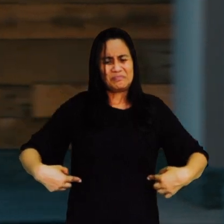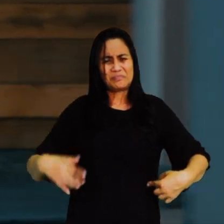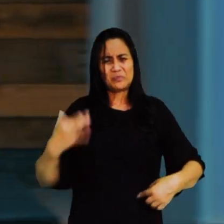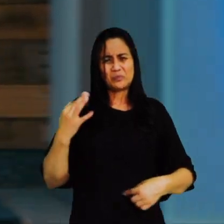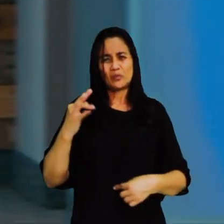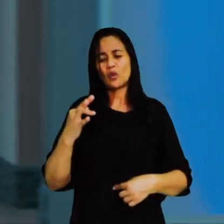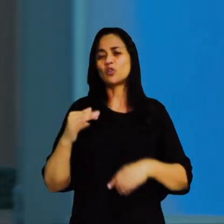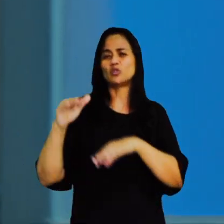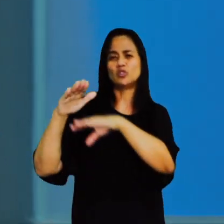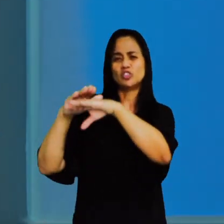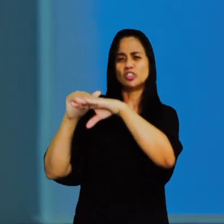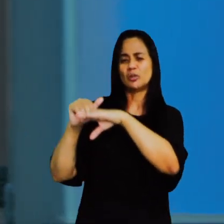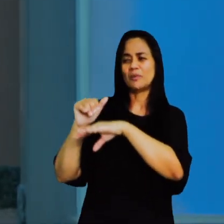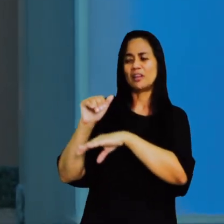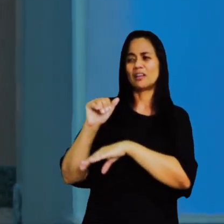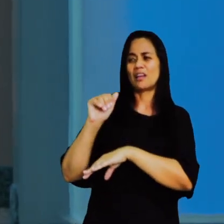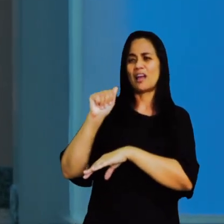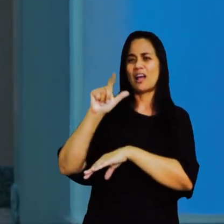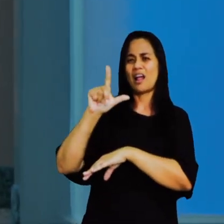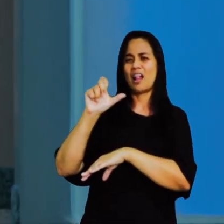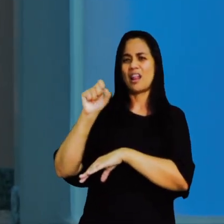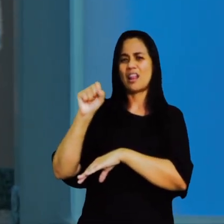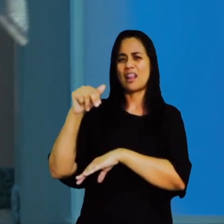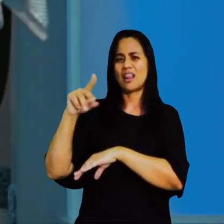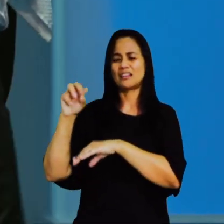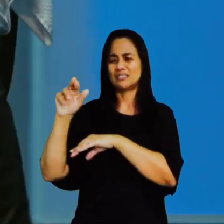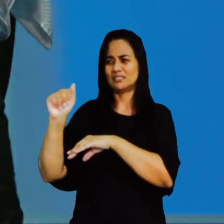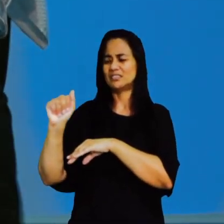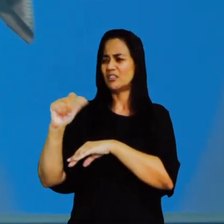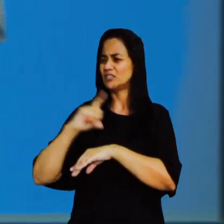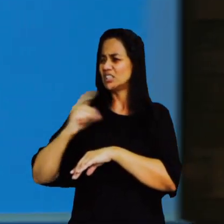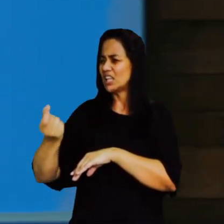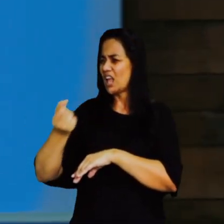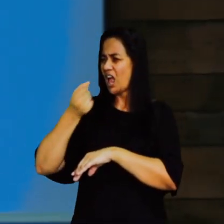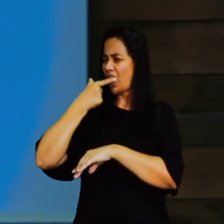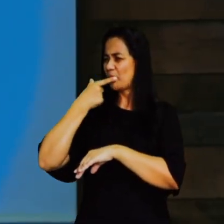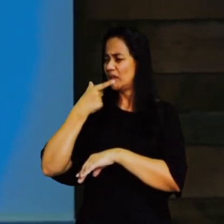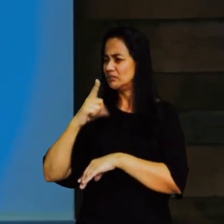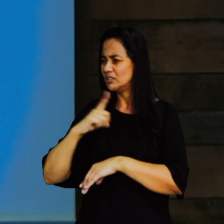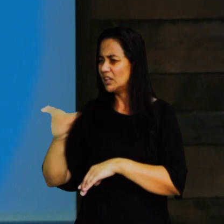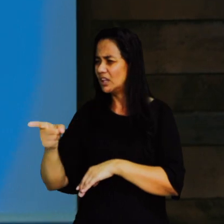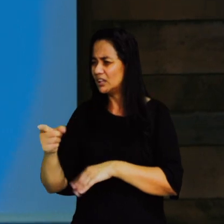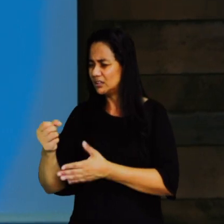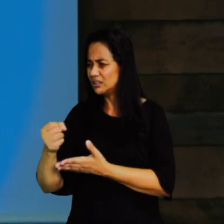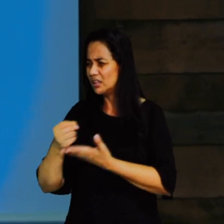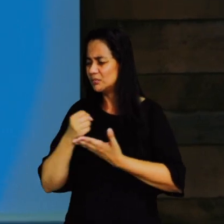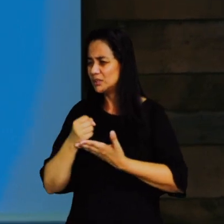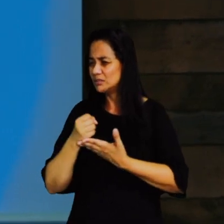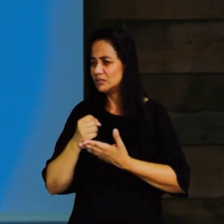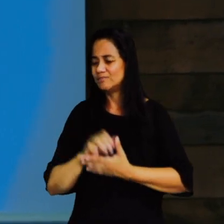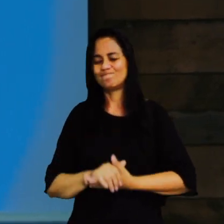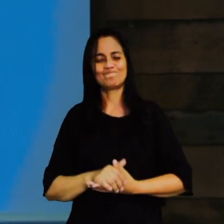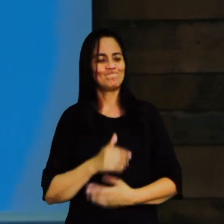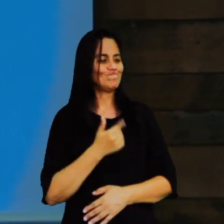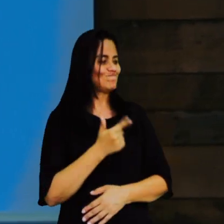Falei, Alessandra, você tem aí Advil? Eu preciso de ibuprofen. Ela falou, não.